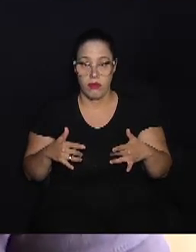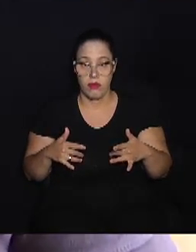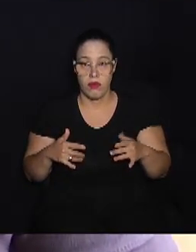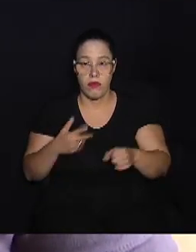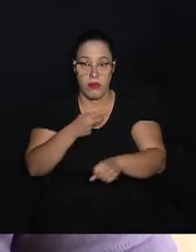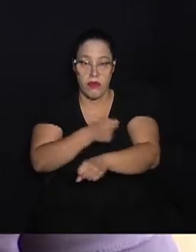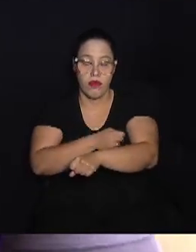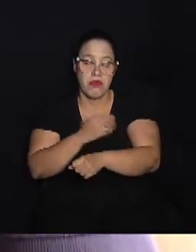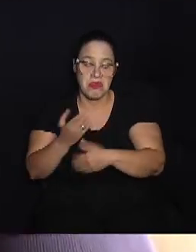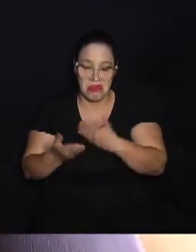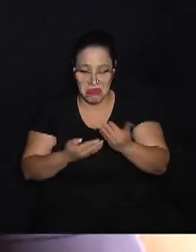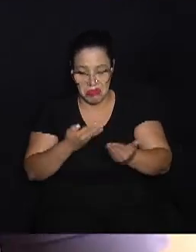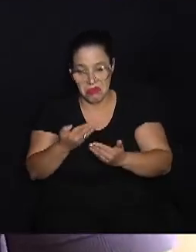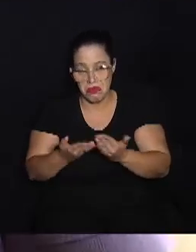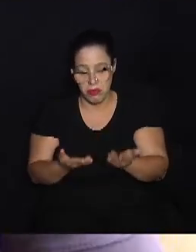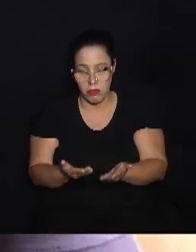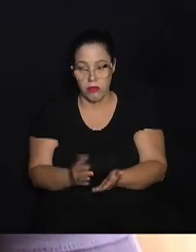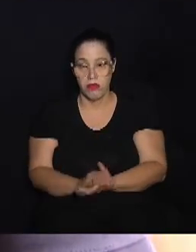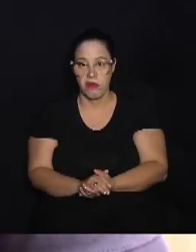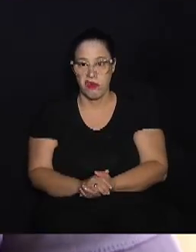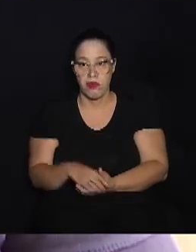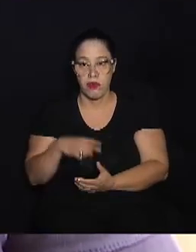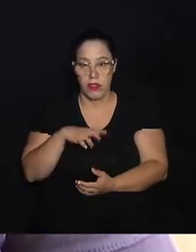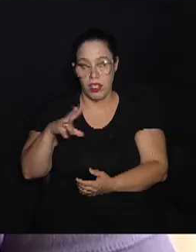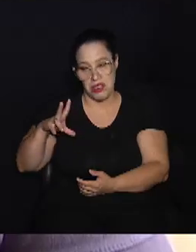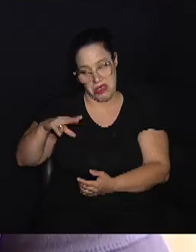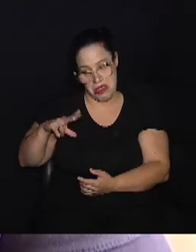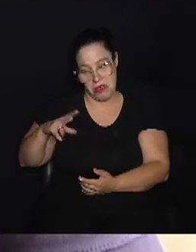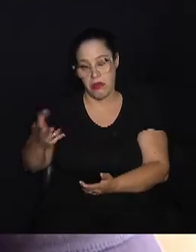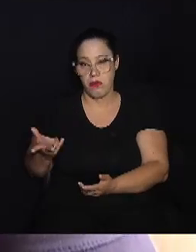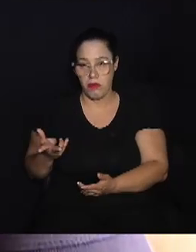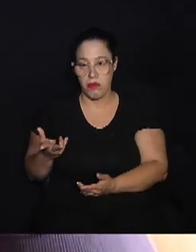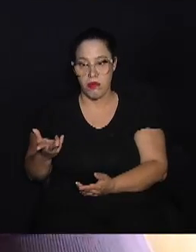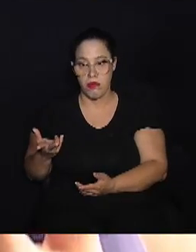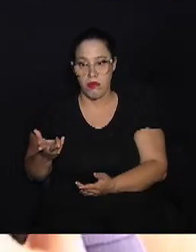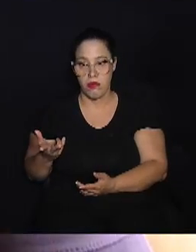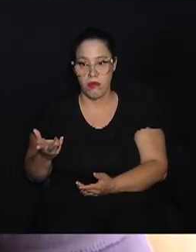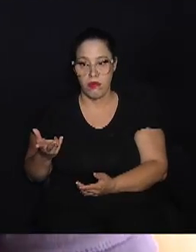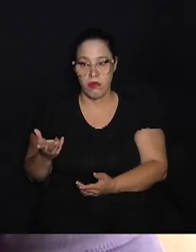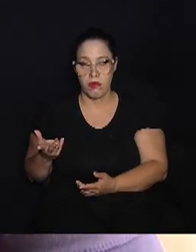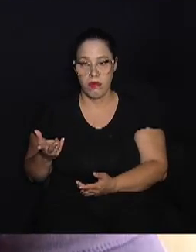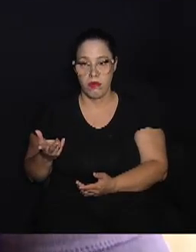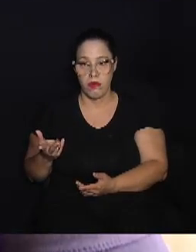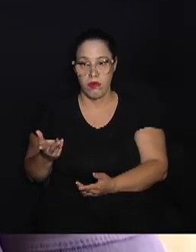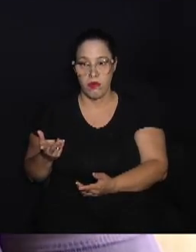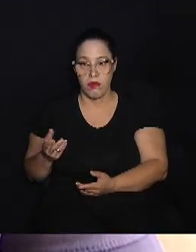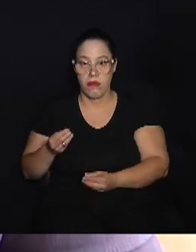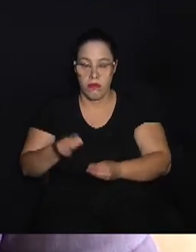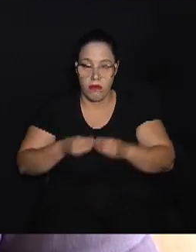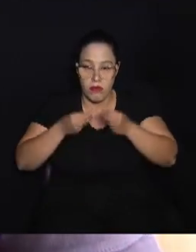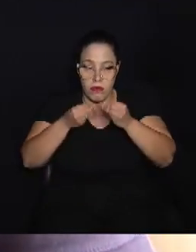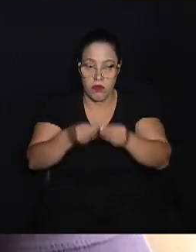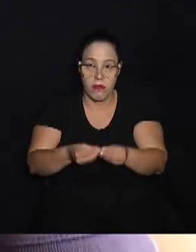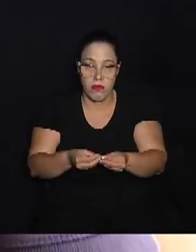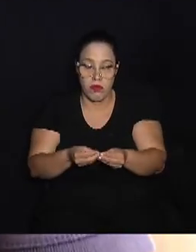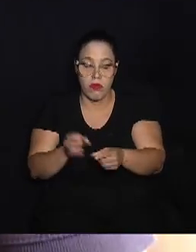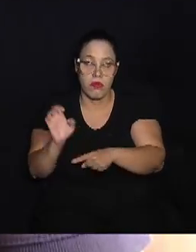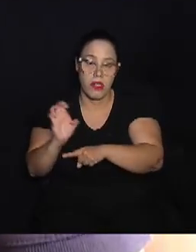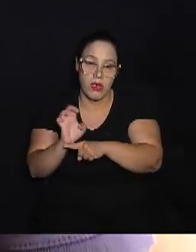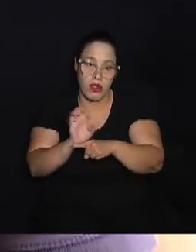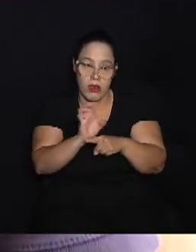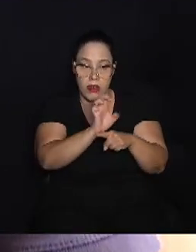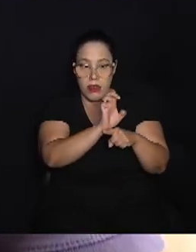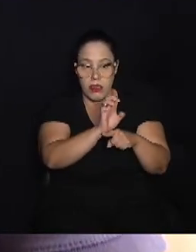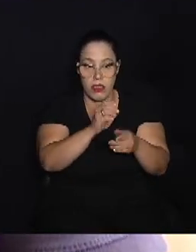vacinas comerciais, né, que tem no particular, mas o Ministério adquire. Ele faz o repasse para os estados, né, e